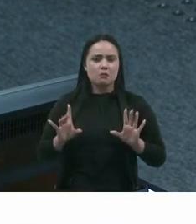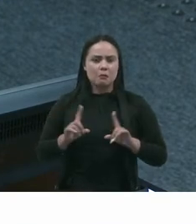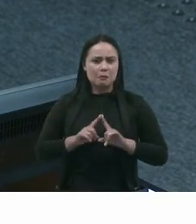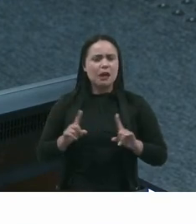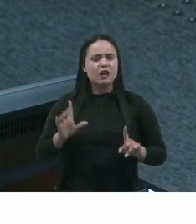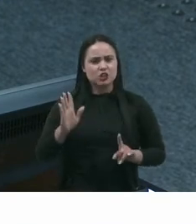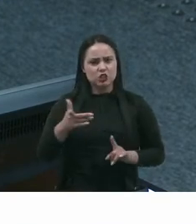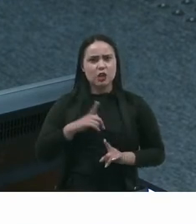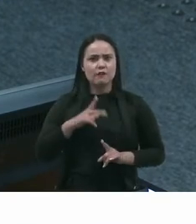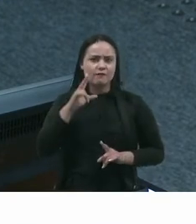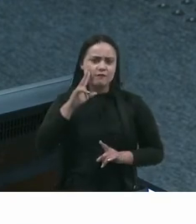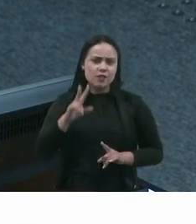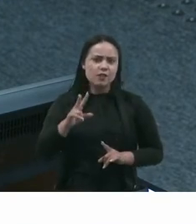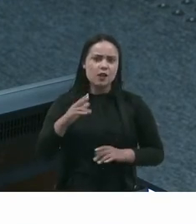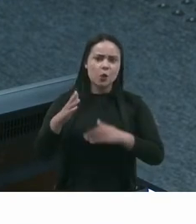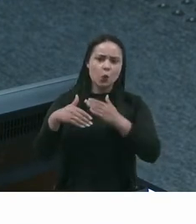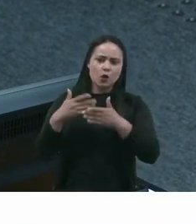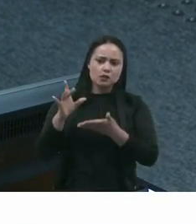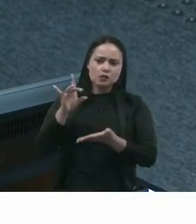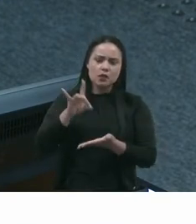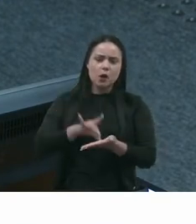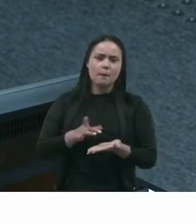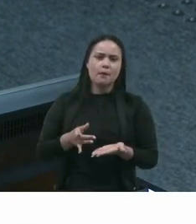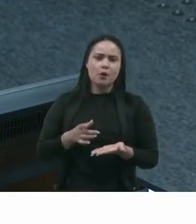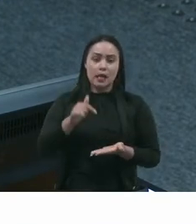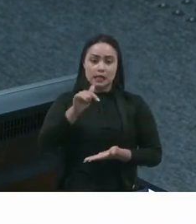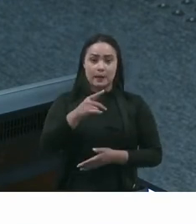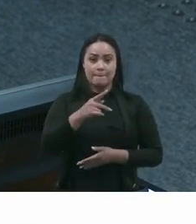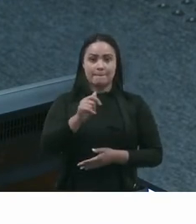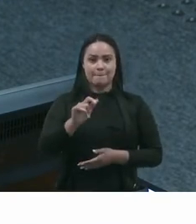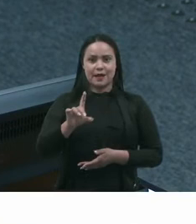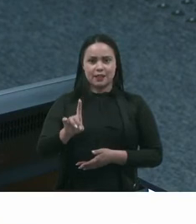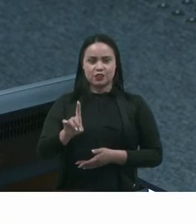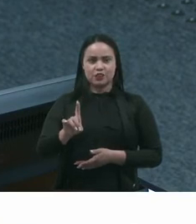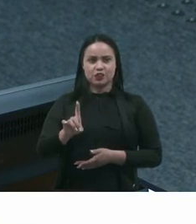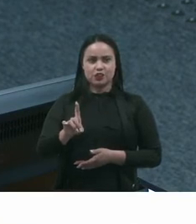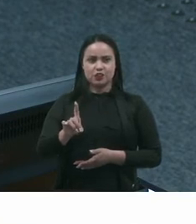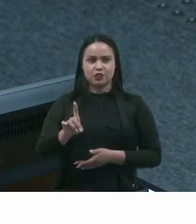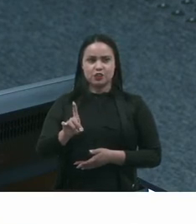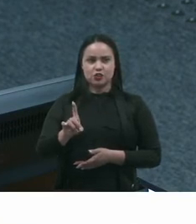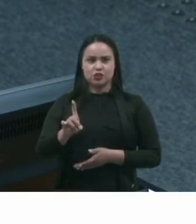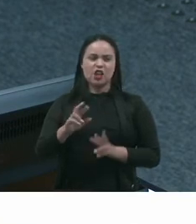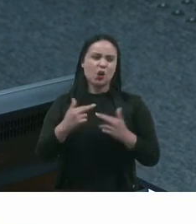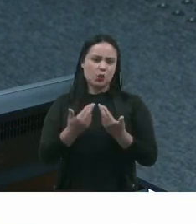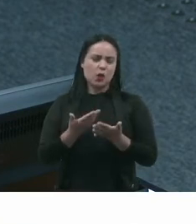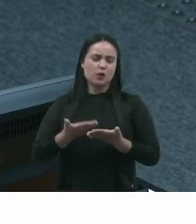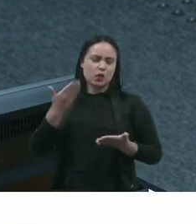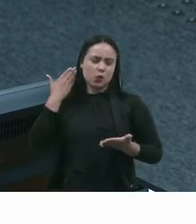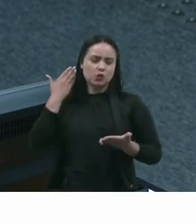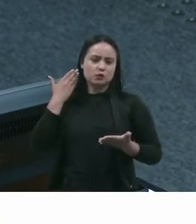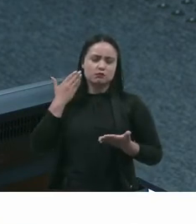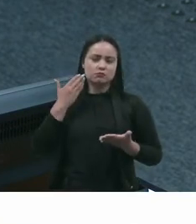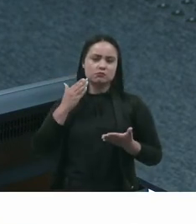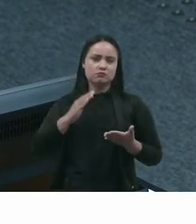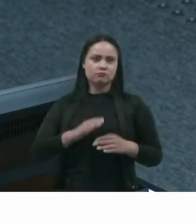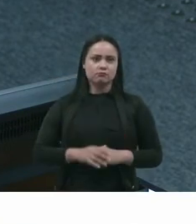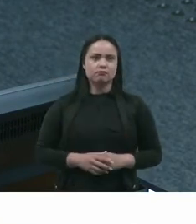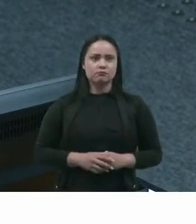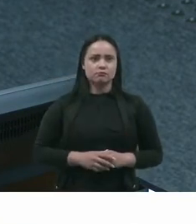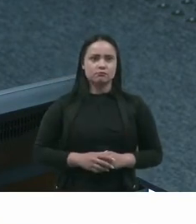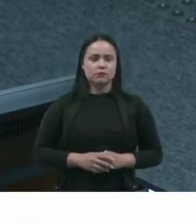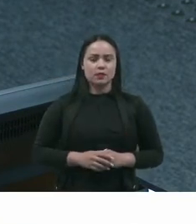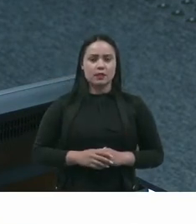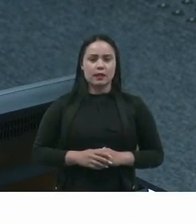já vislumbrava quando instauramos, né, este PAD justamente em sentada anterior. Porém, presidente, na